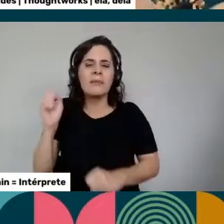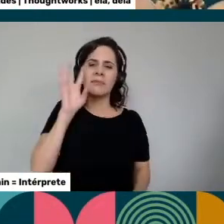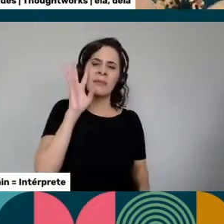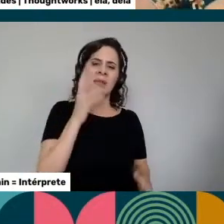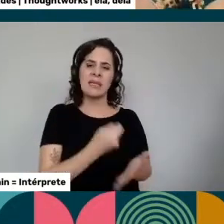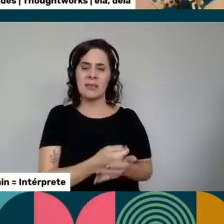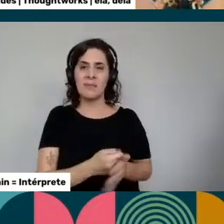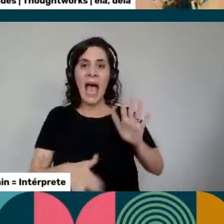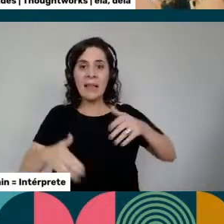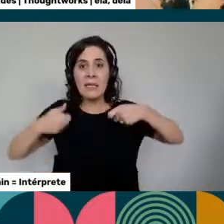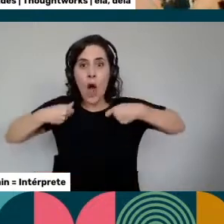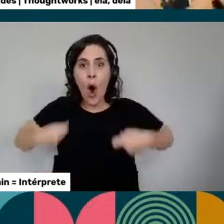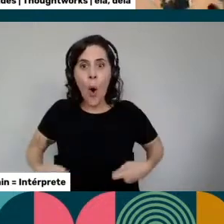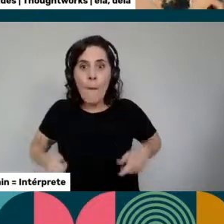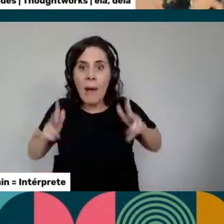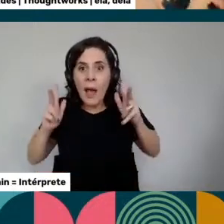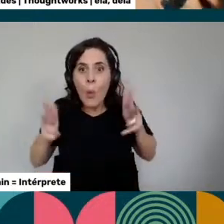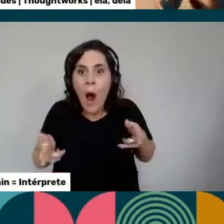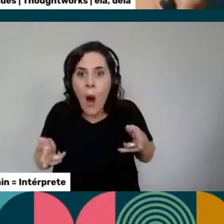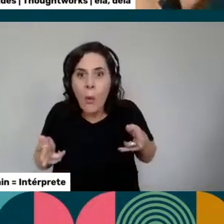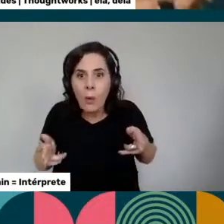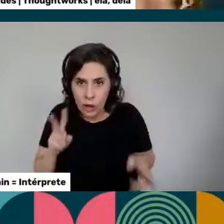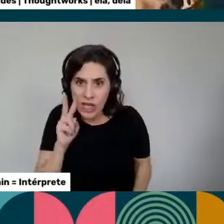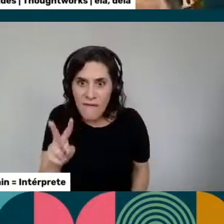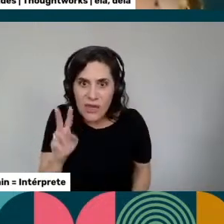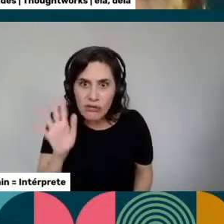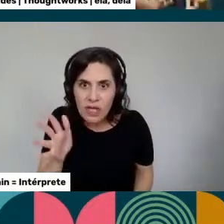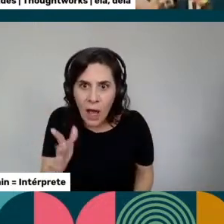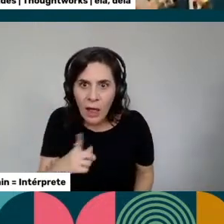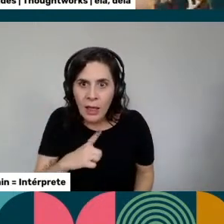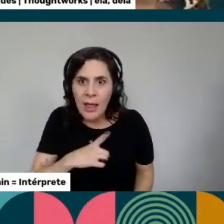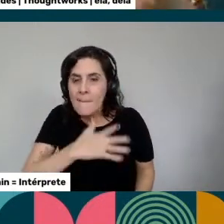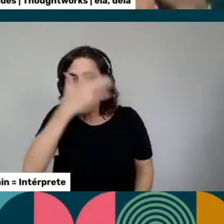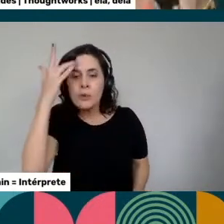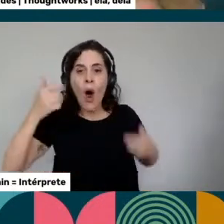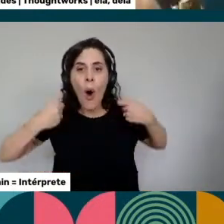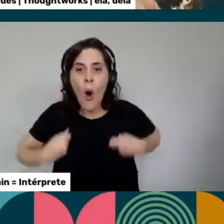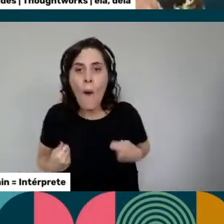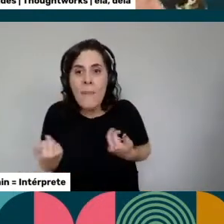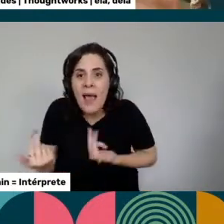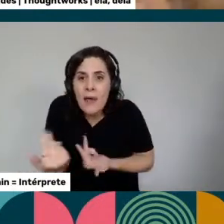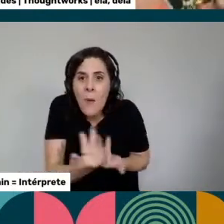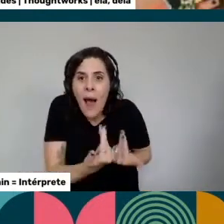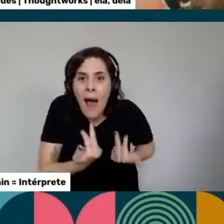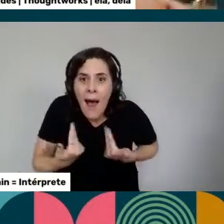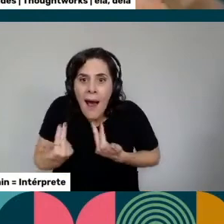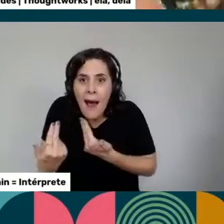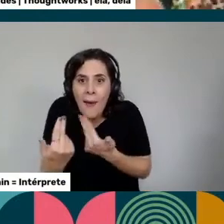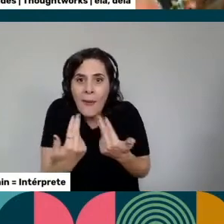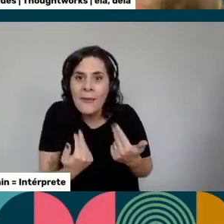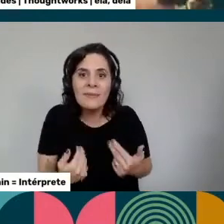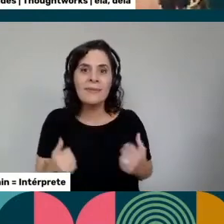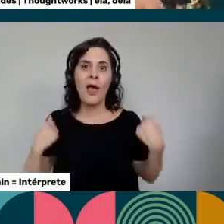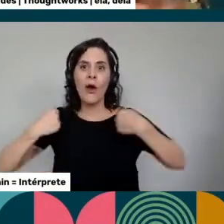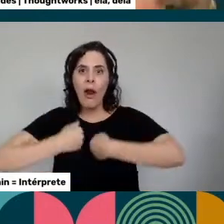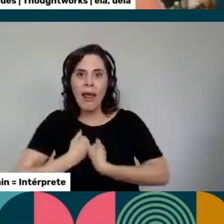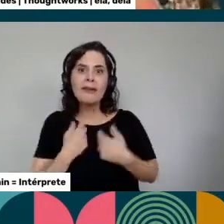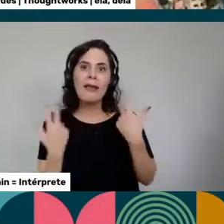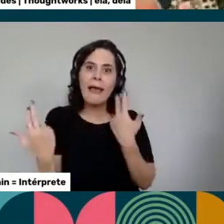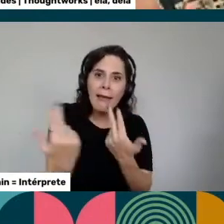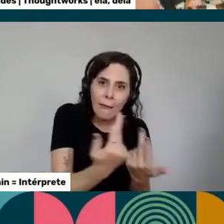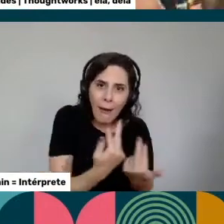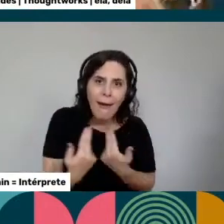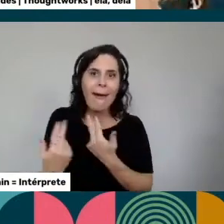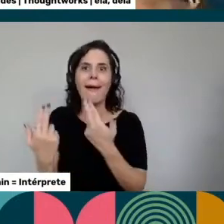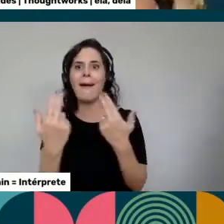vestem até igual, vocês já repararam, assim, tem alguns cantos que até a roupa, assim, é a mesma roupa, o mesmo colete, o mesmo tipo